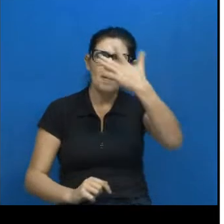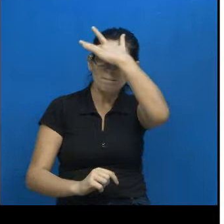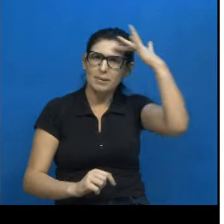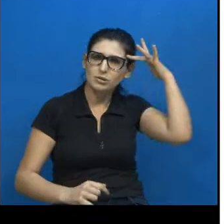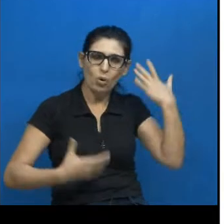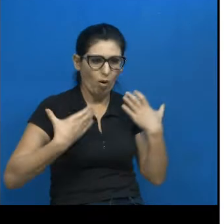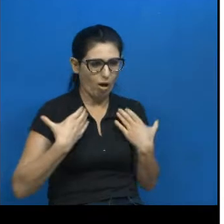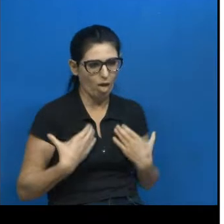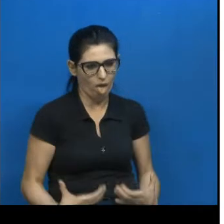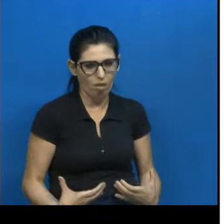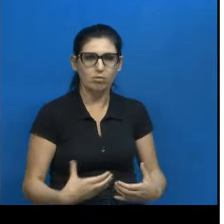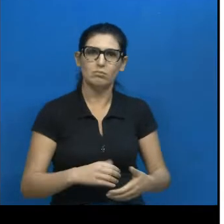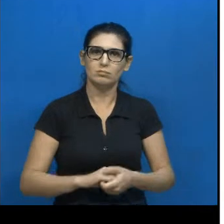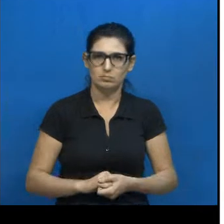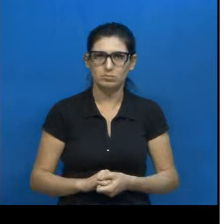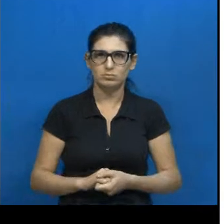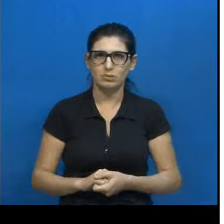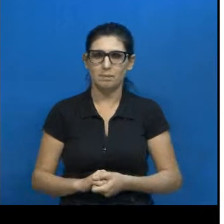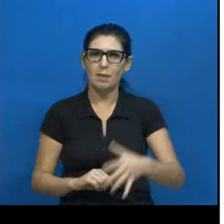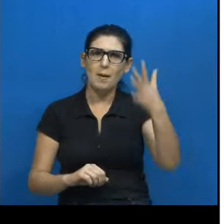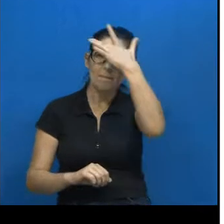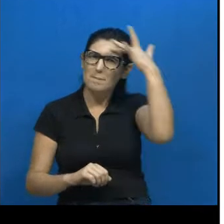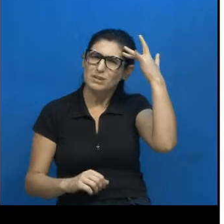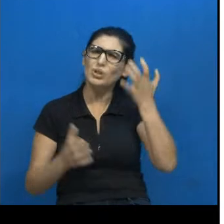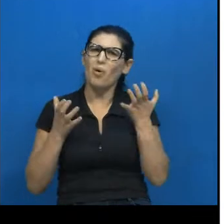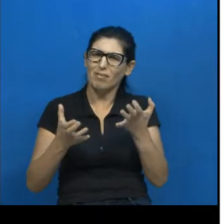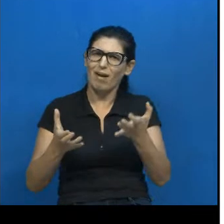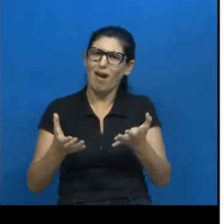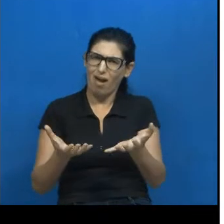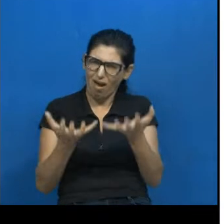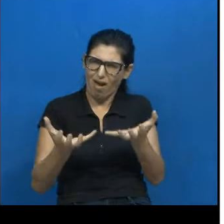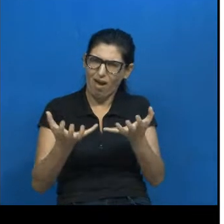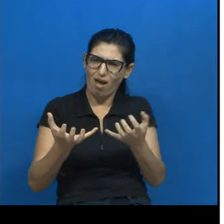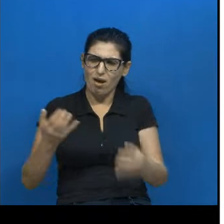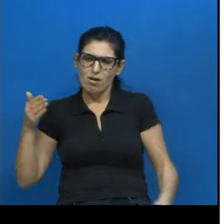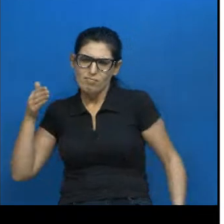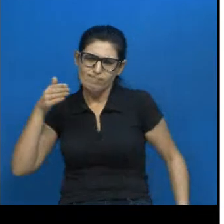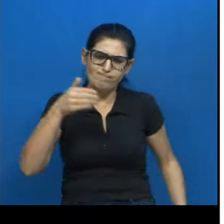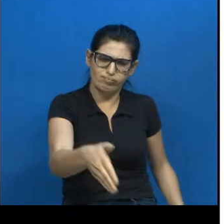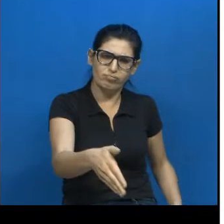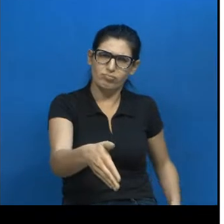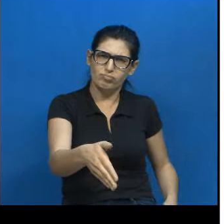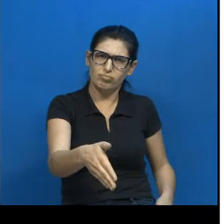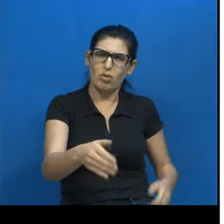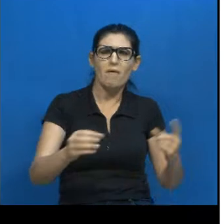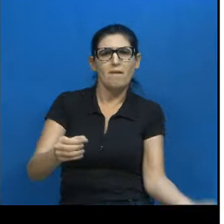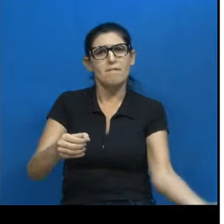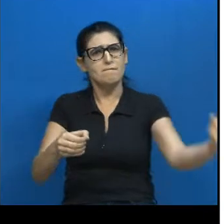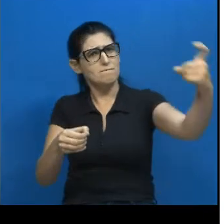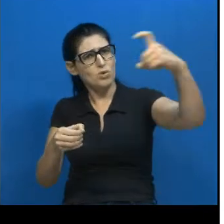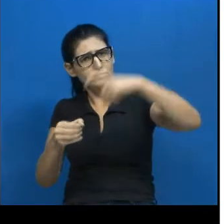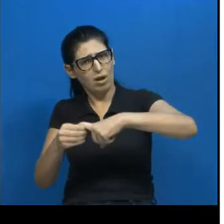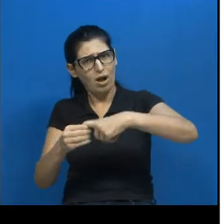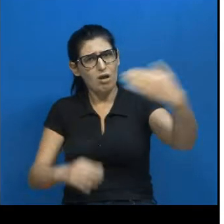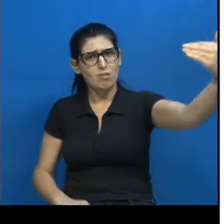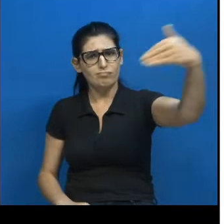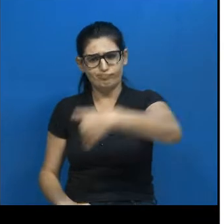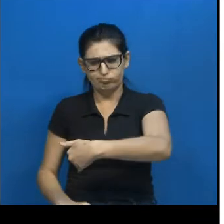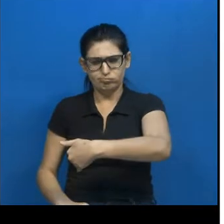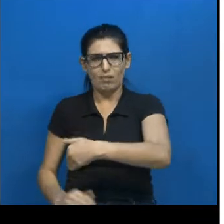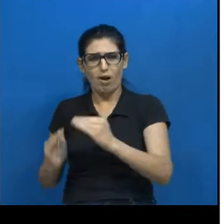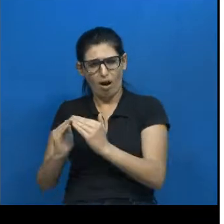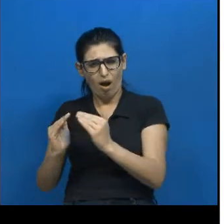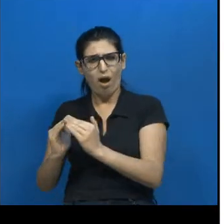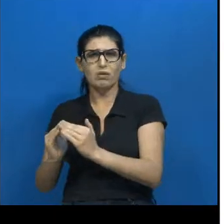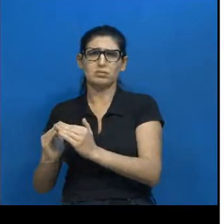quer pegar o ônibus e chegar no seu destino. E na volta, a mesma coisa, ele quer pegar o ônibus e voltar para casa. Ele não